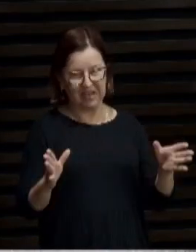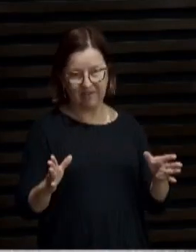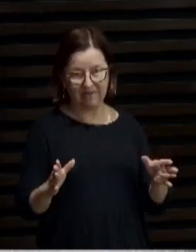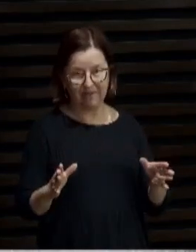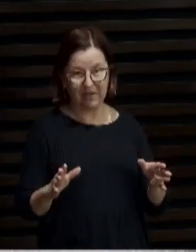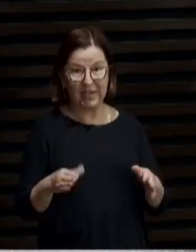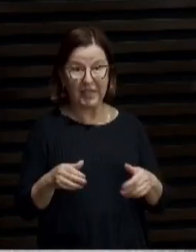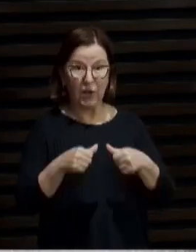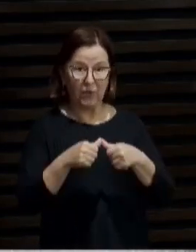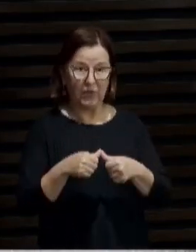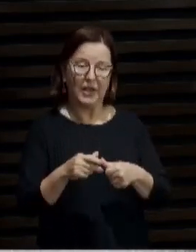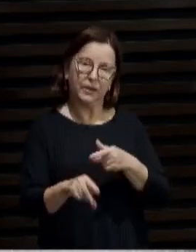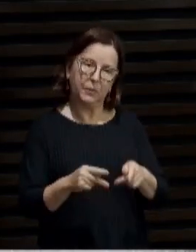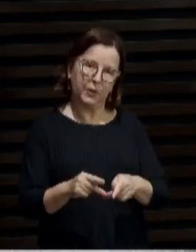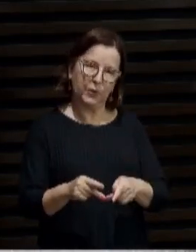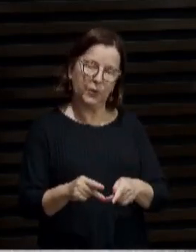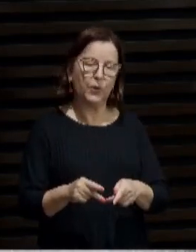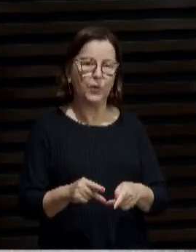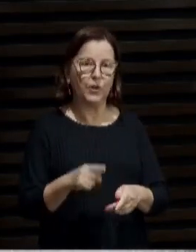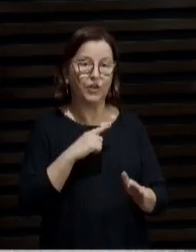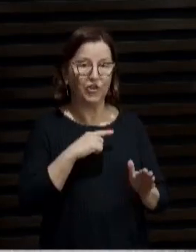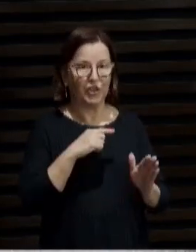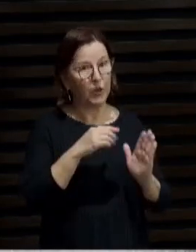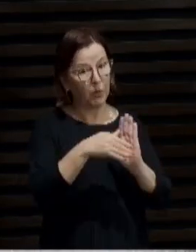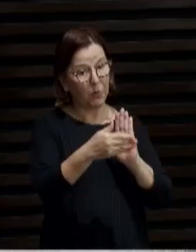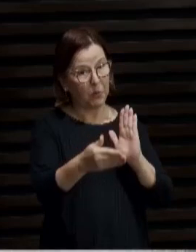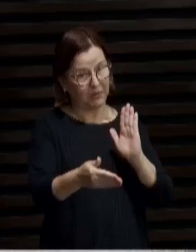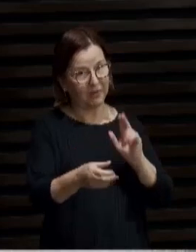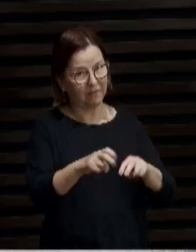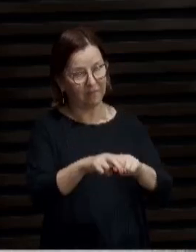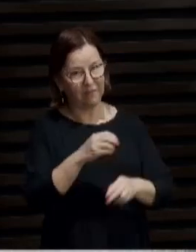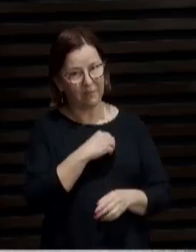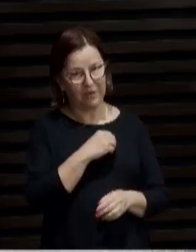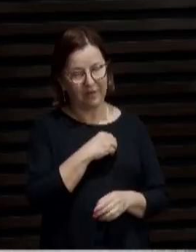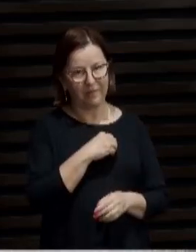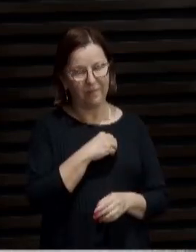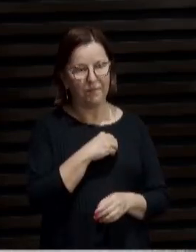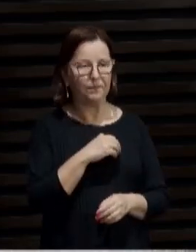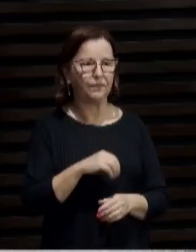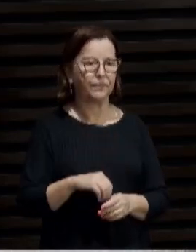pecado, já que nós não podemos acabar com eles, e a gente leva eles a acabarem consigo mesmos.